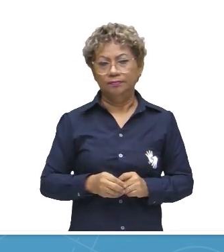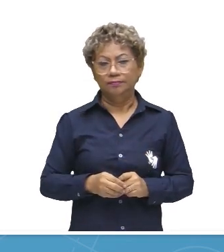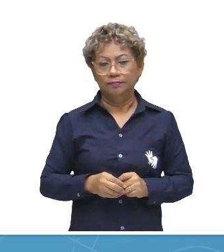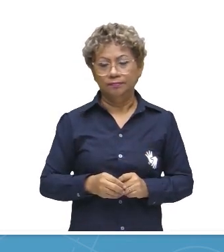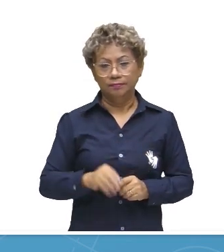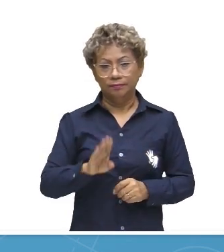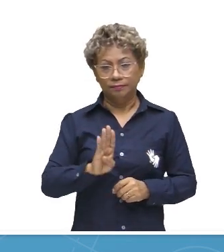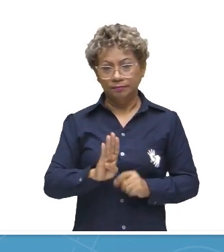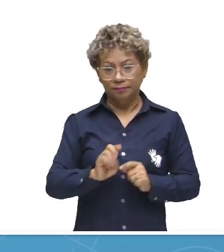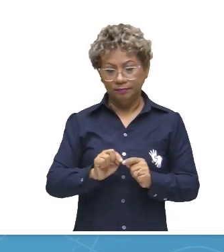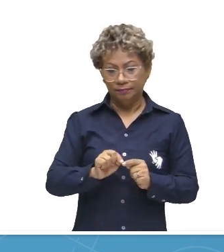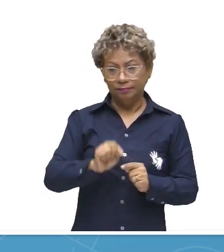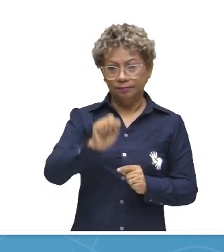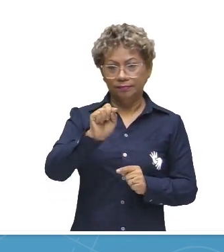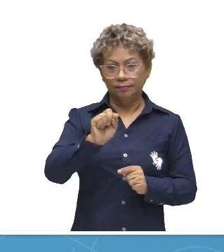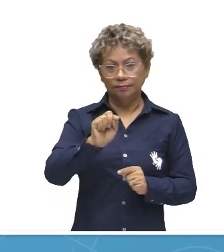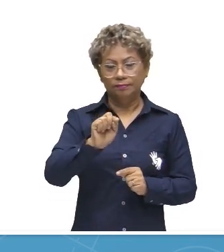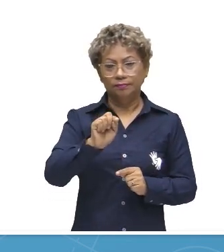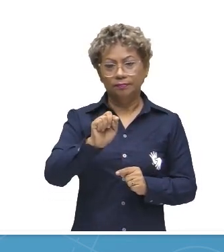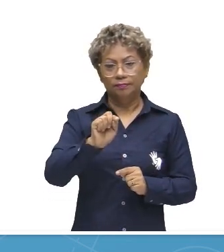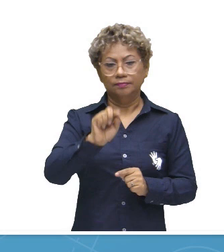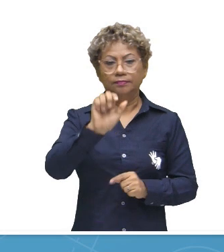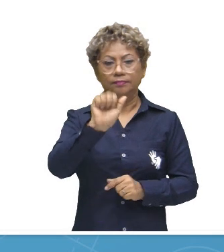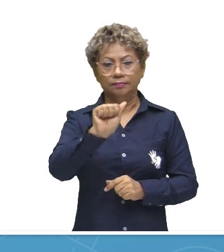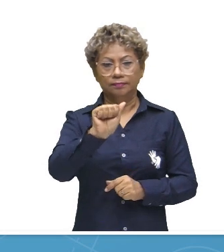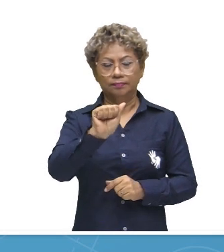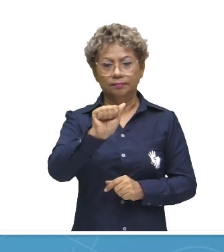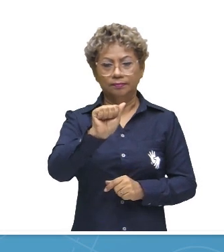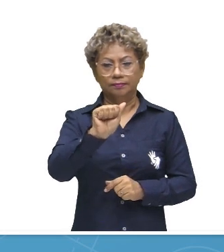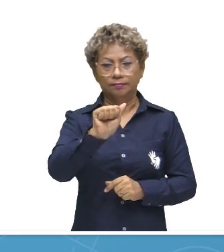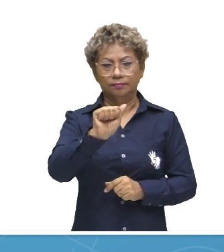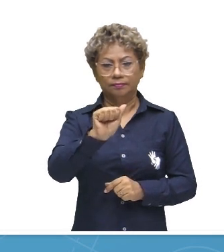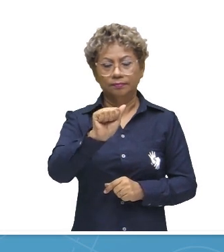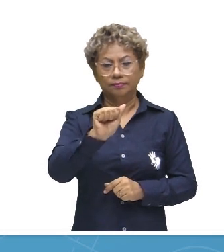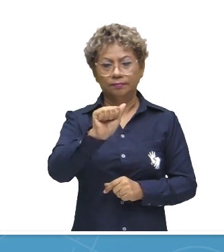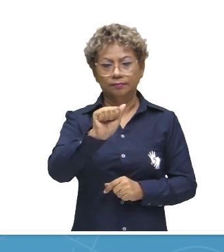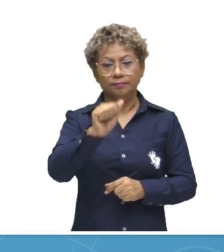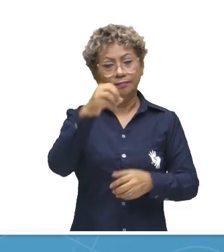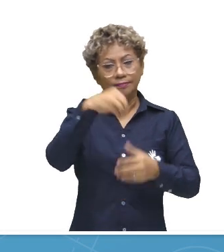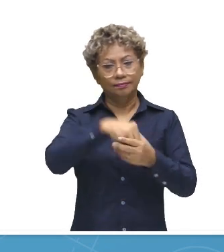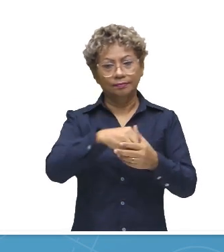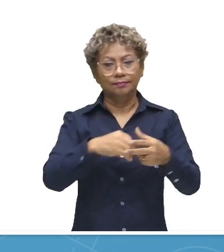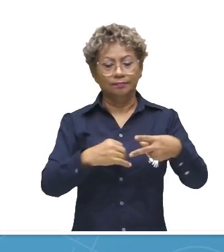ao polígono. Nenhum deles pode estar